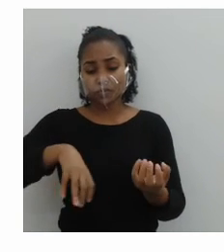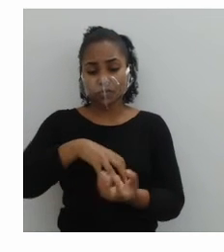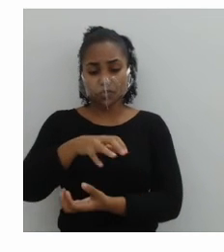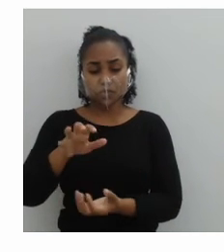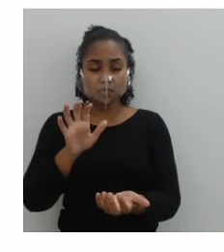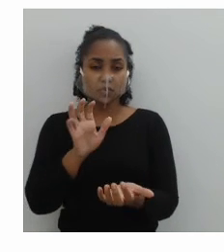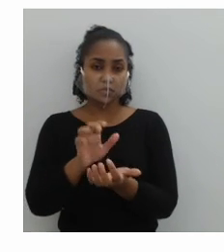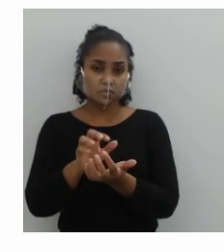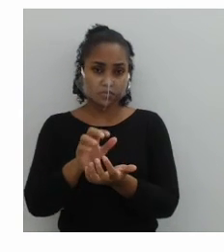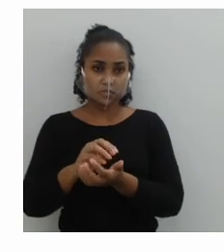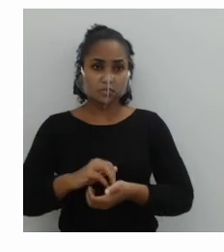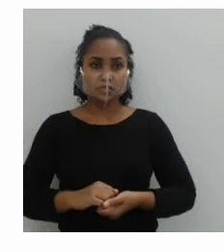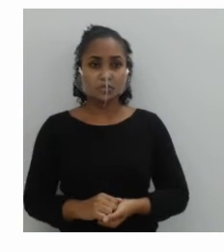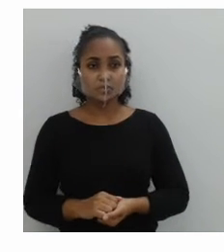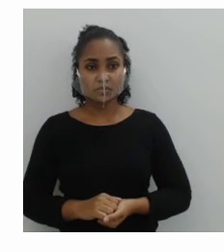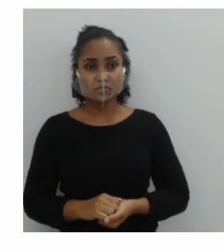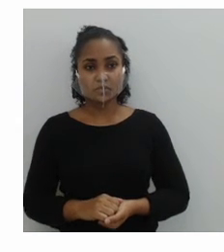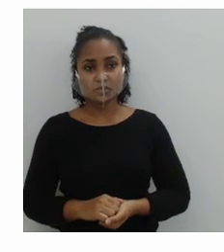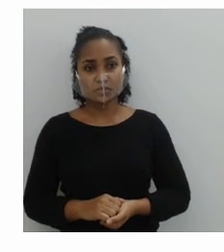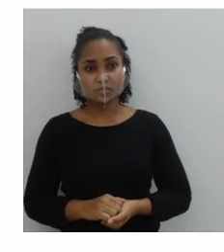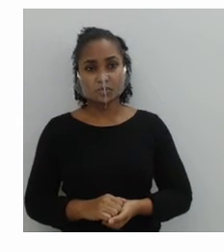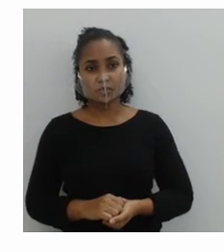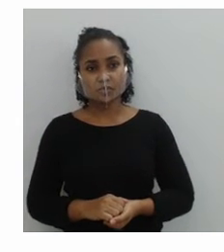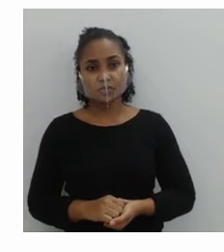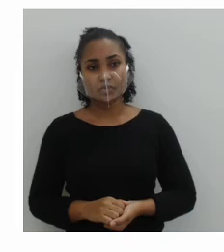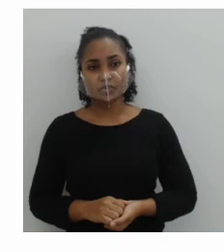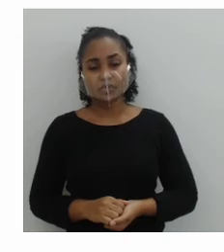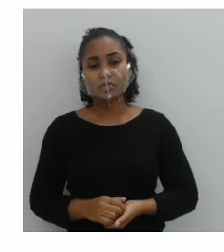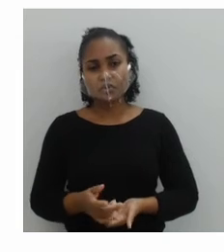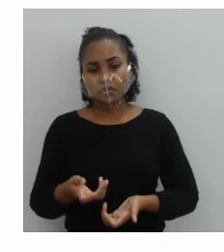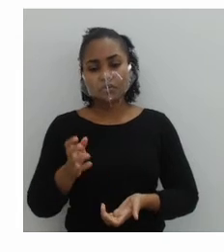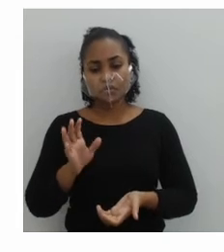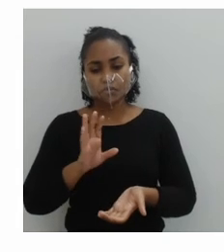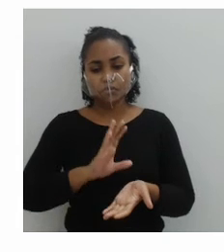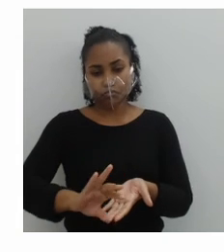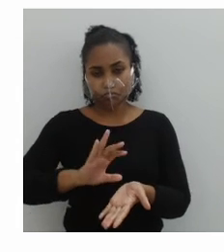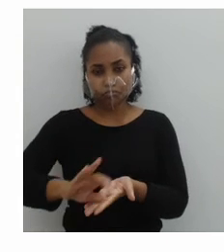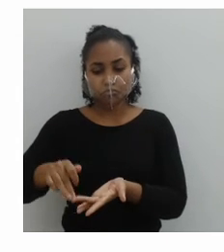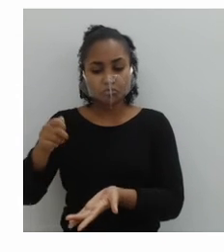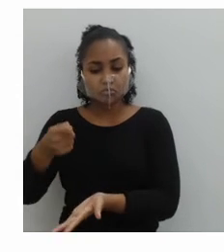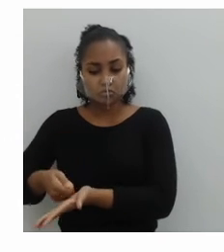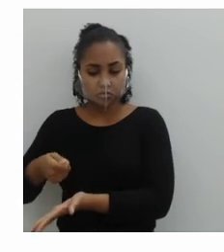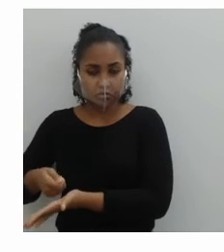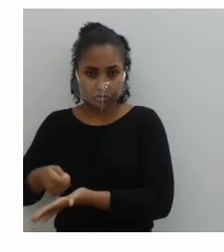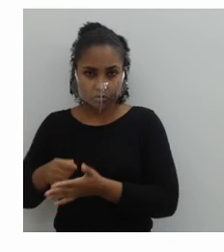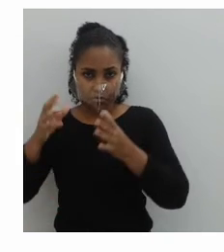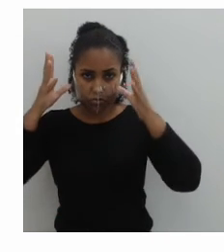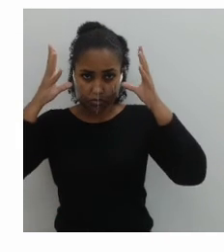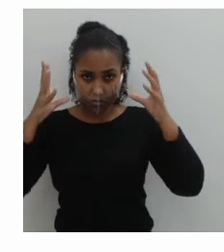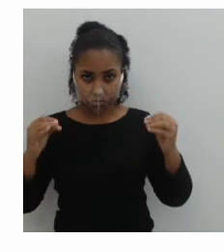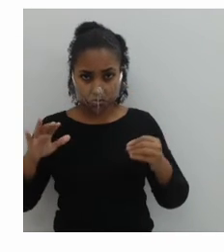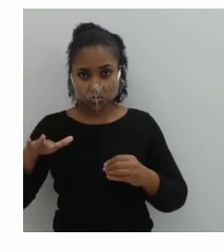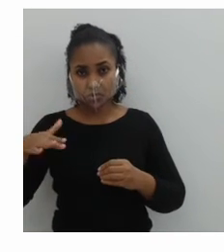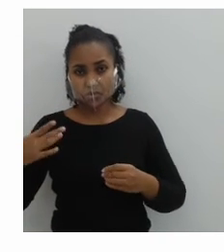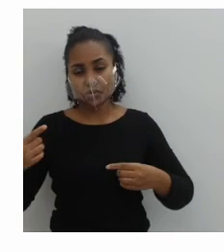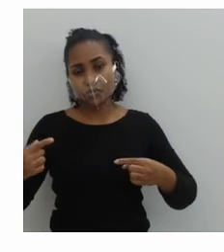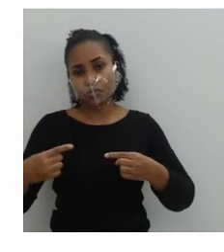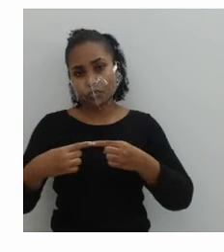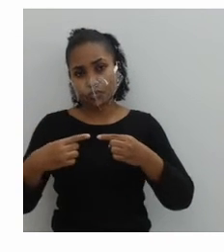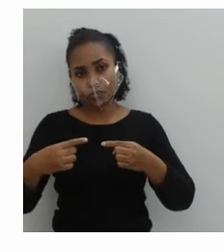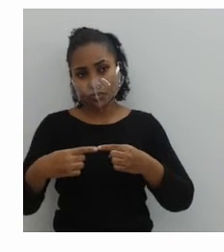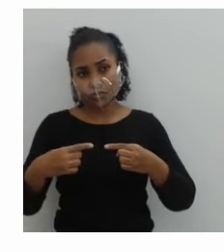insurreição pernambucana? Além dos impostos cobrados pelos holandeses, através de um